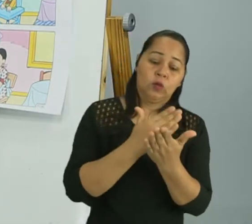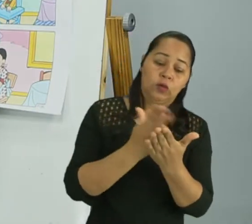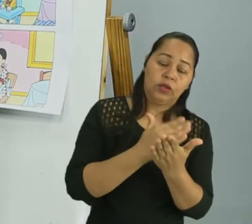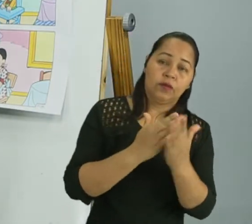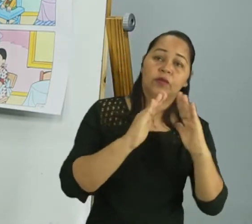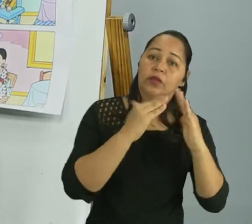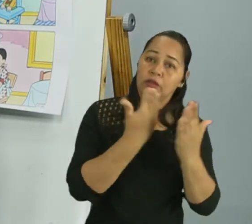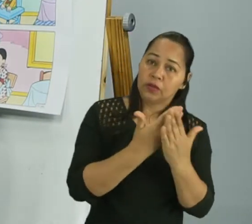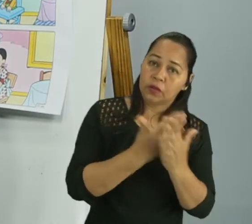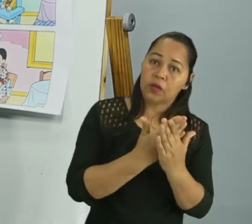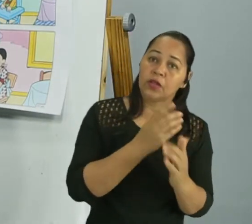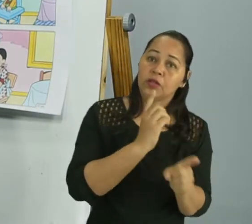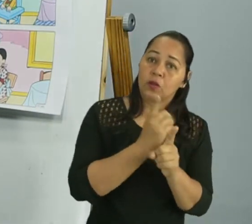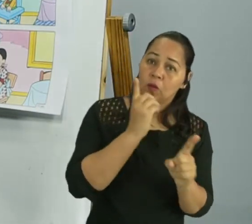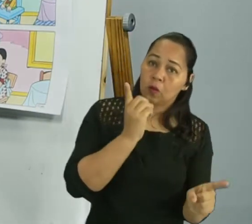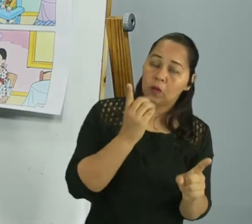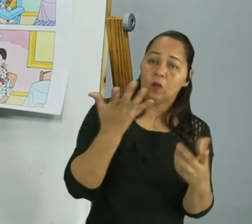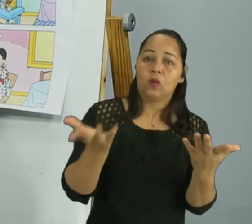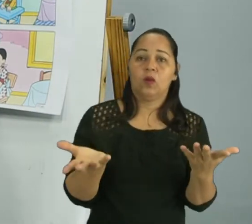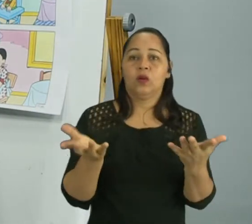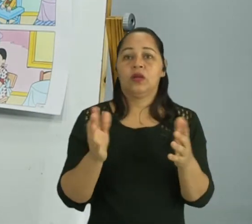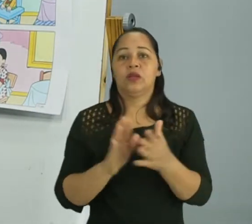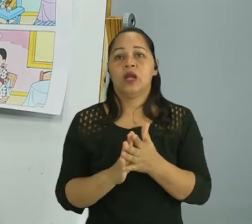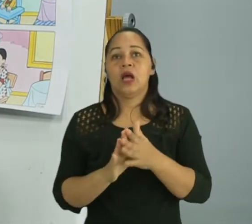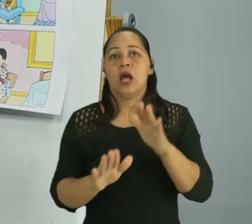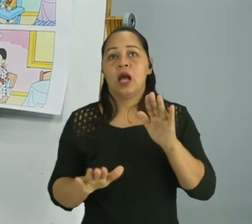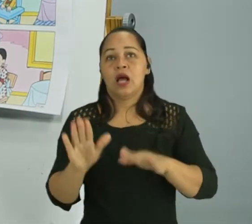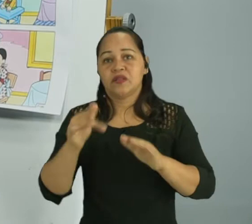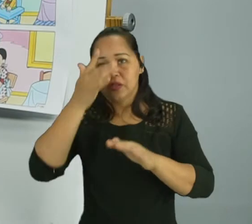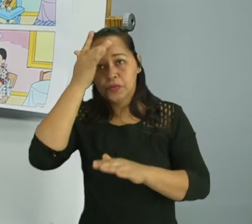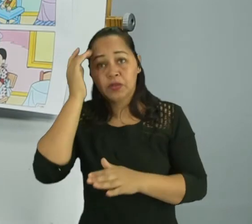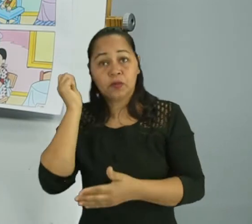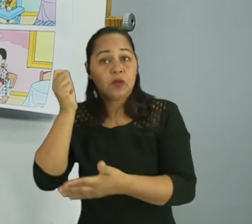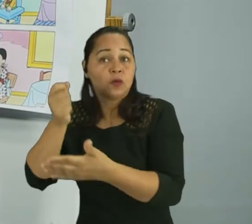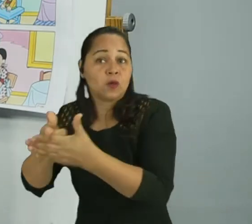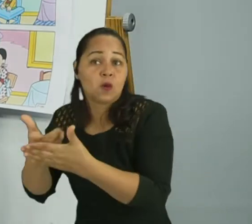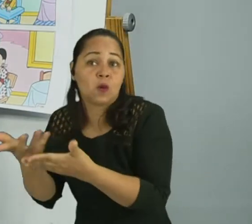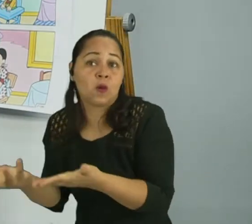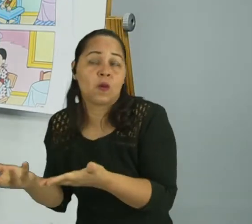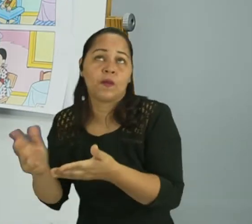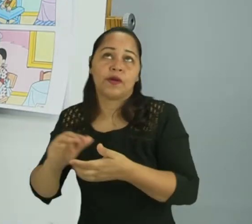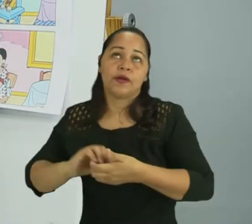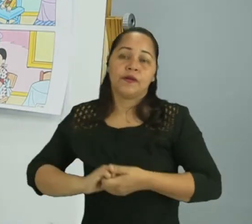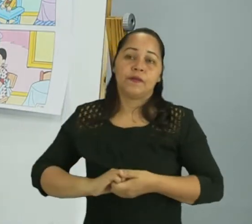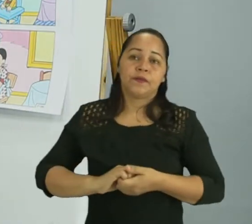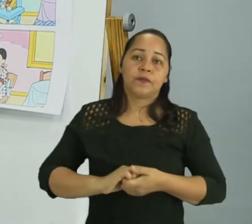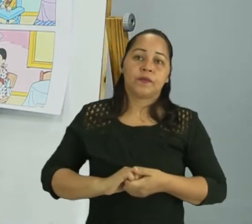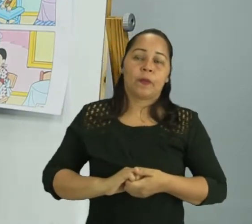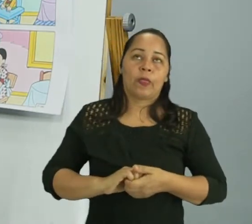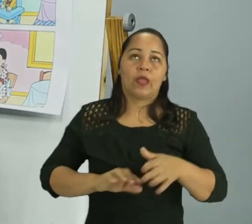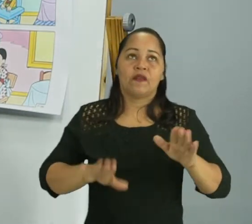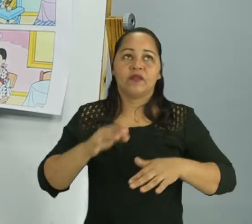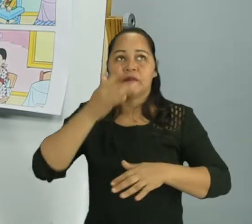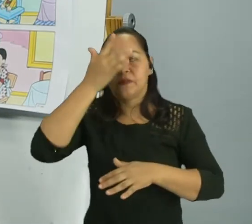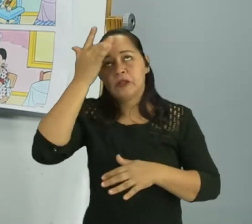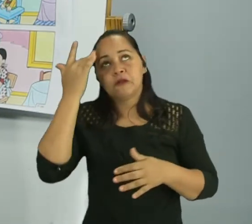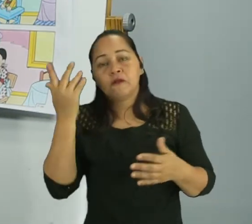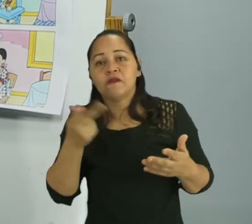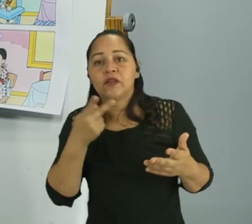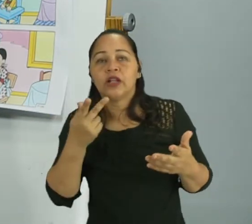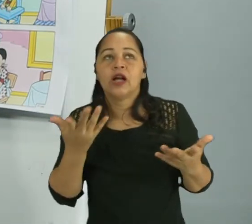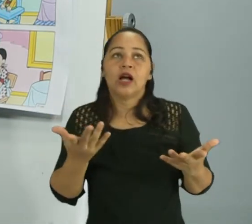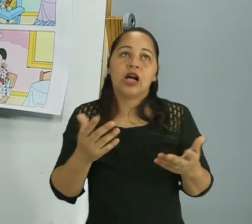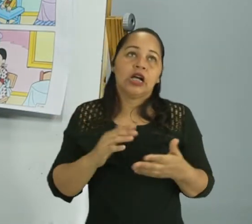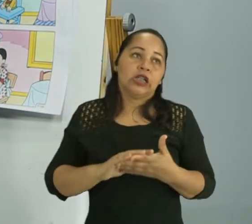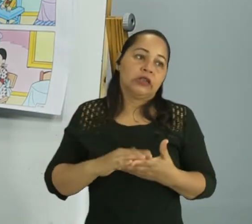livro didático. Às vezes a gente não tem acesso, às vezes a gente não tem acesso ao gibi, ou às vezes você pensa assim, não tem como